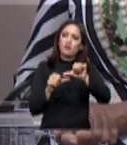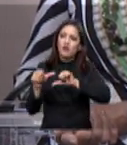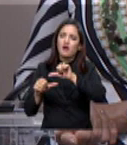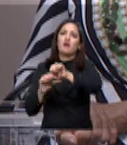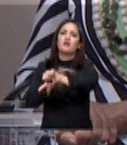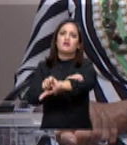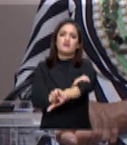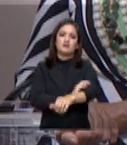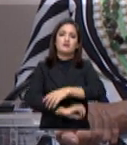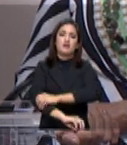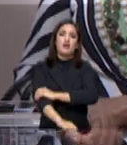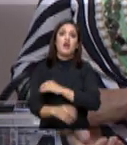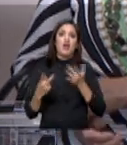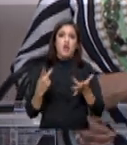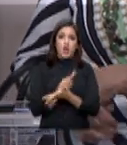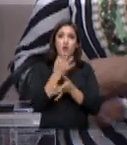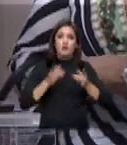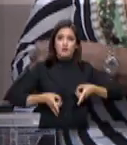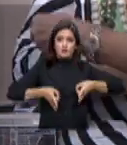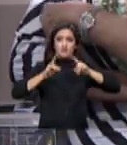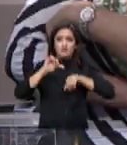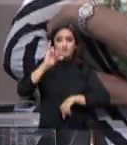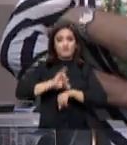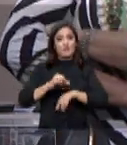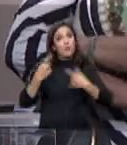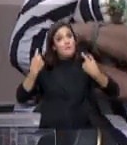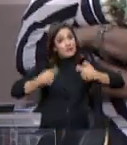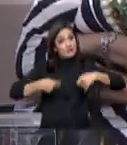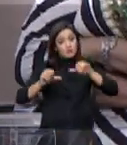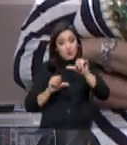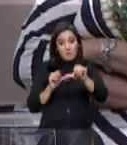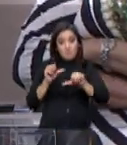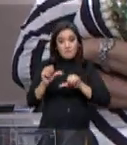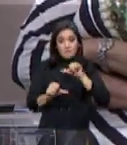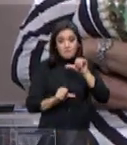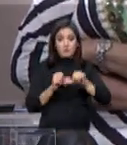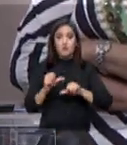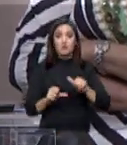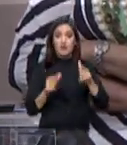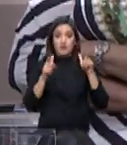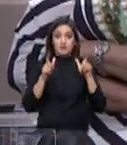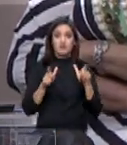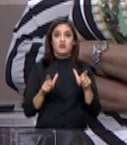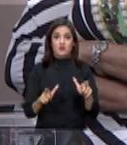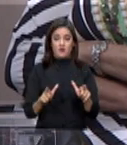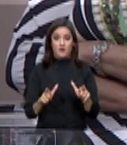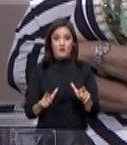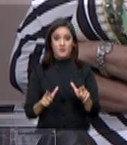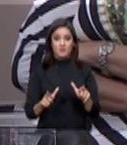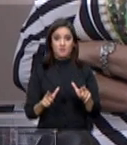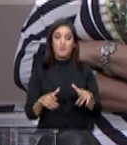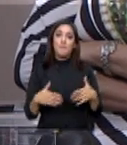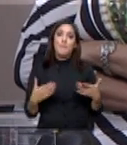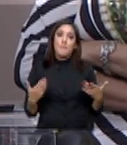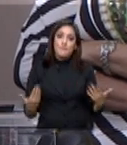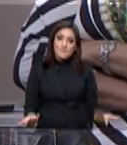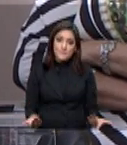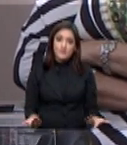nosso edifício sede impuseram a alteração desse espaço de difusão, de modo que o